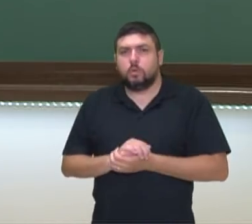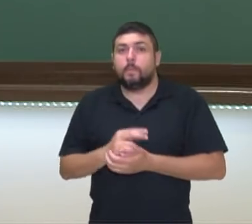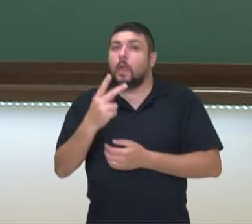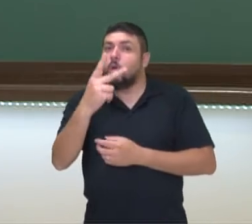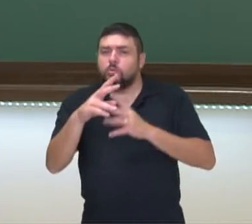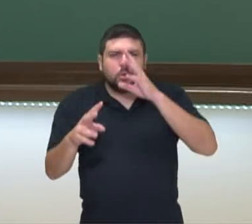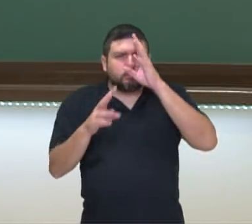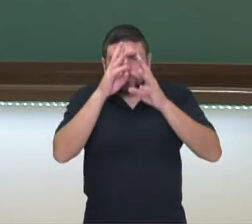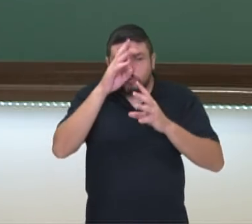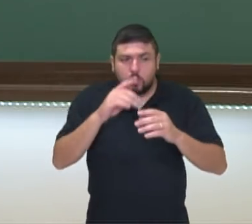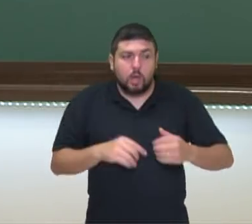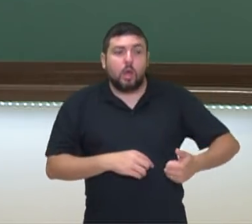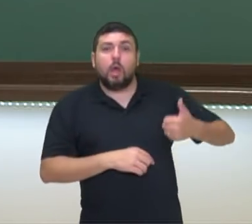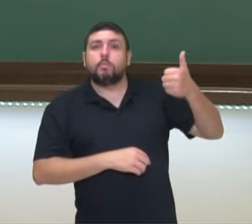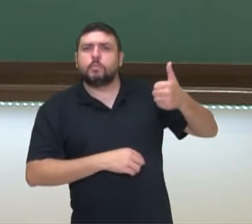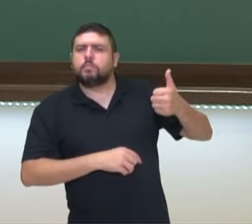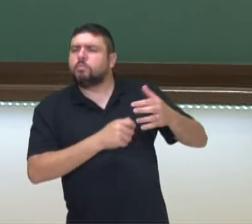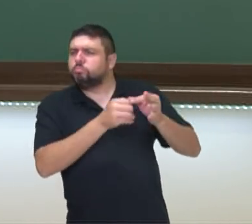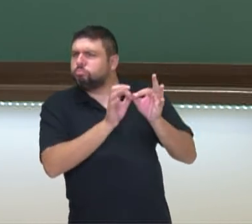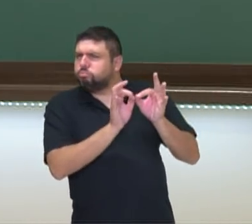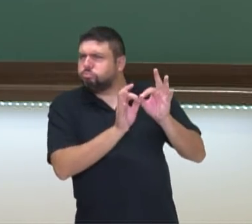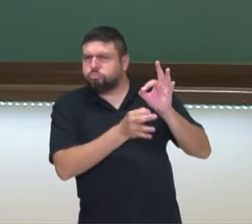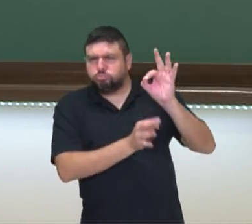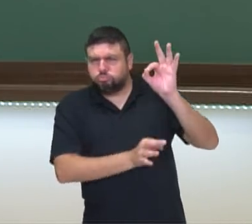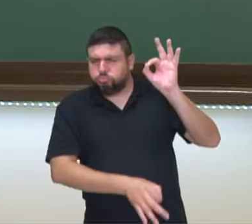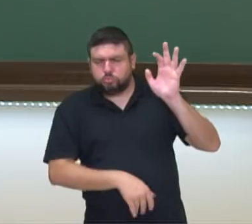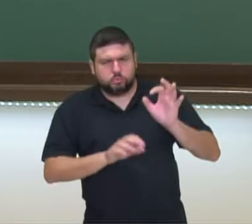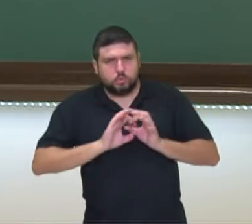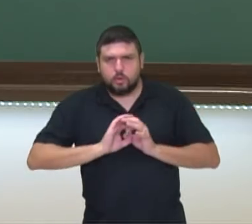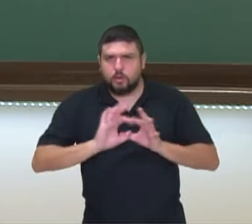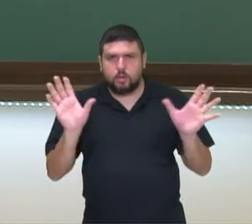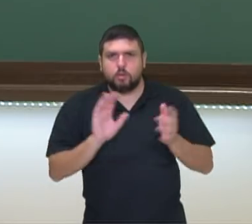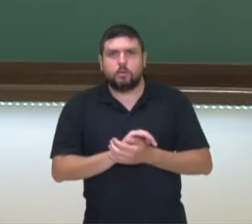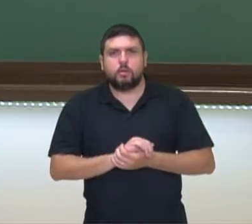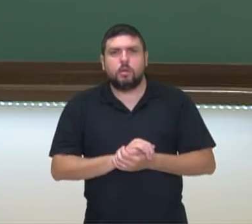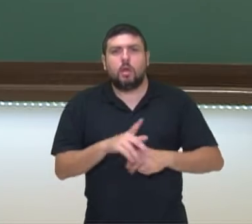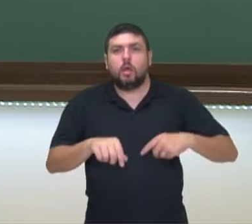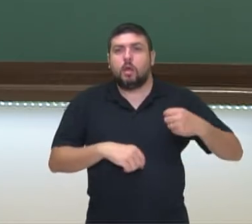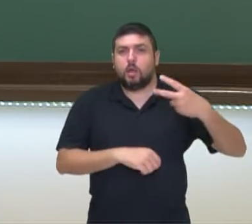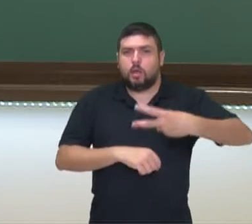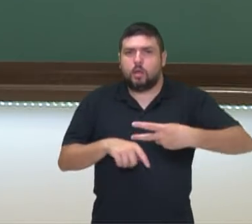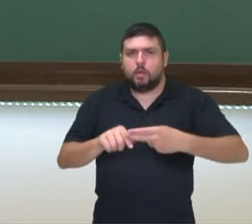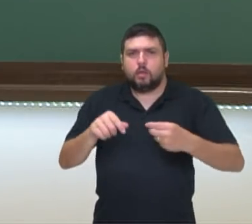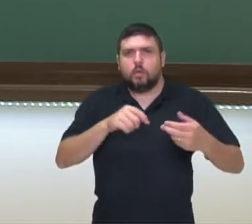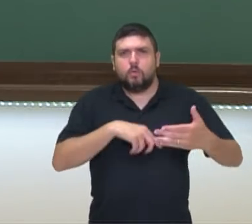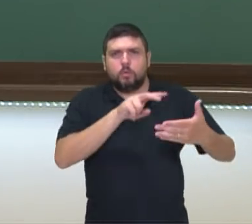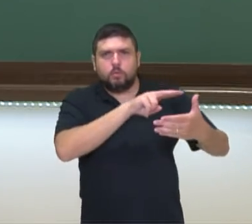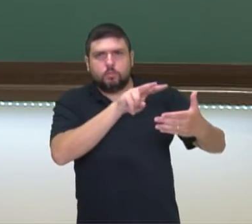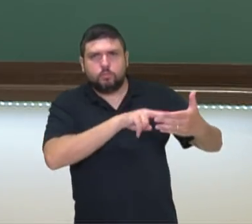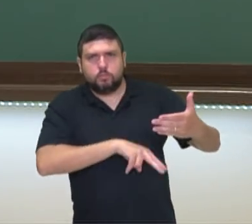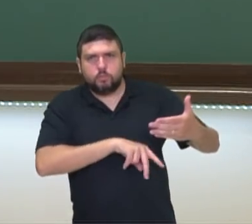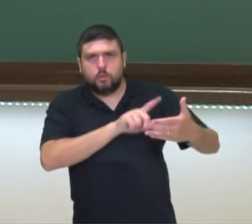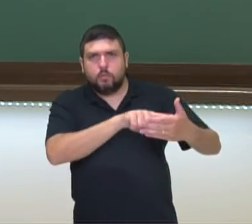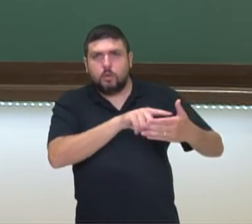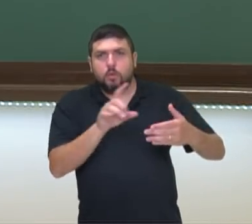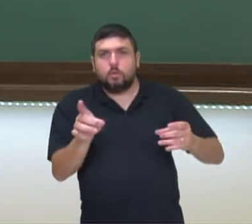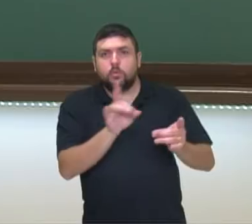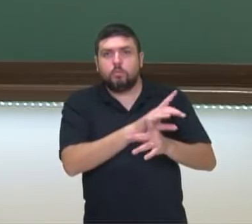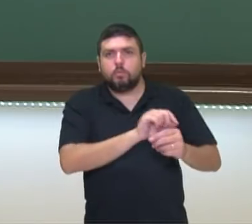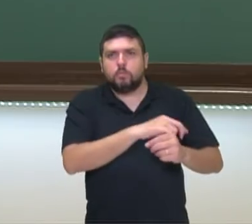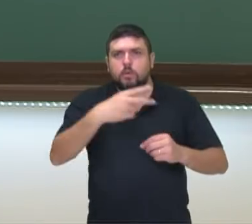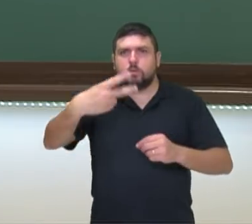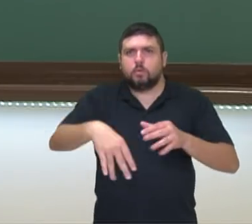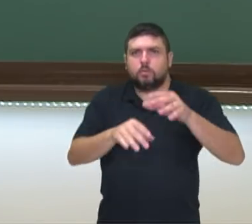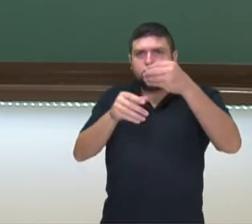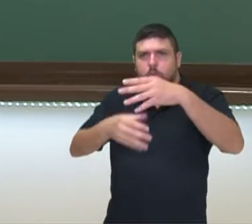criatividade. Na primeira versão, escreva o quanto você desejar e depois, fazendo uma leitura dela, você irá reduzir na